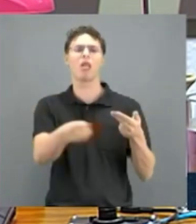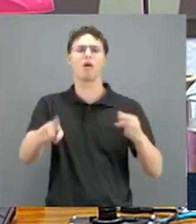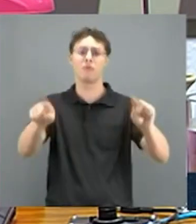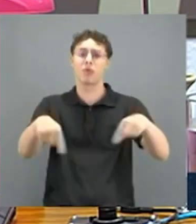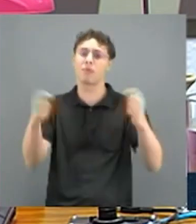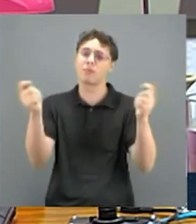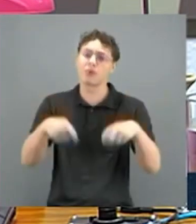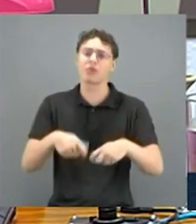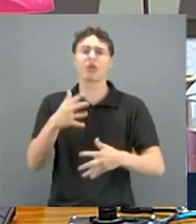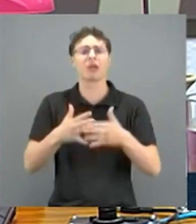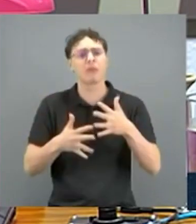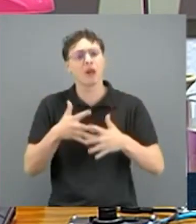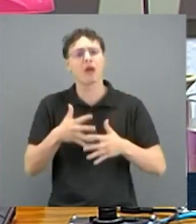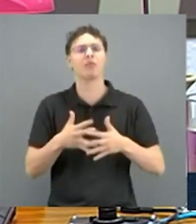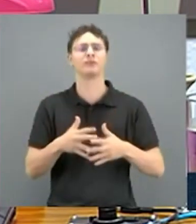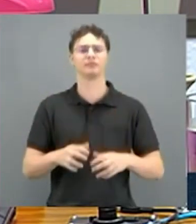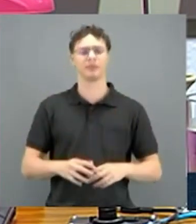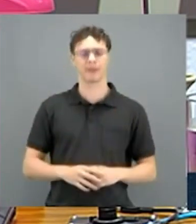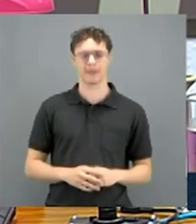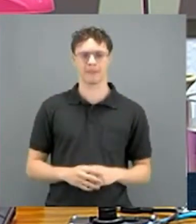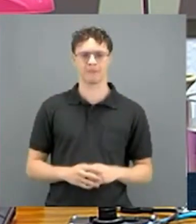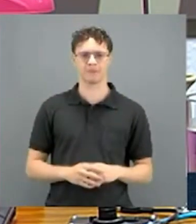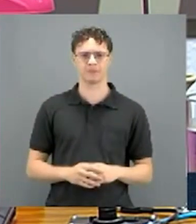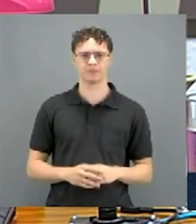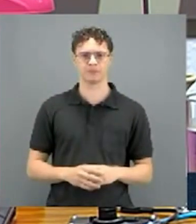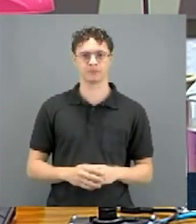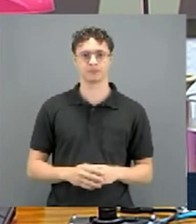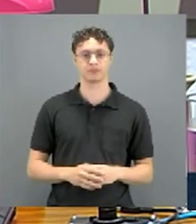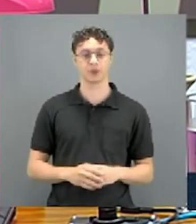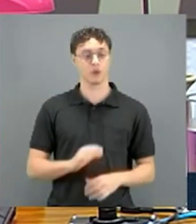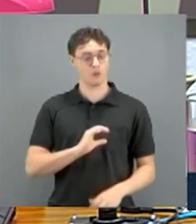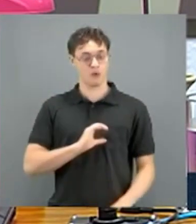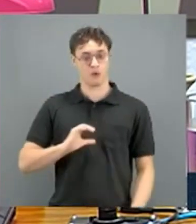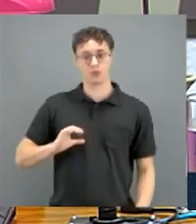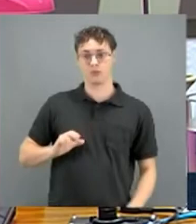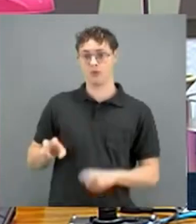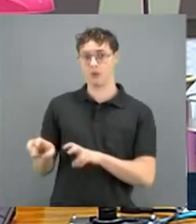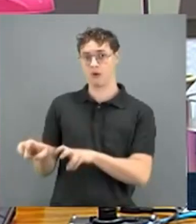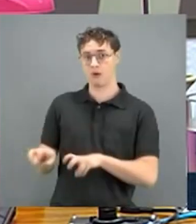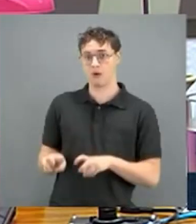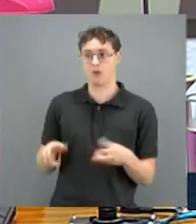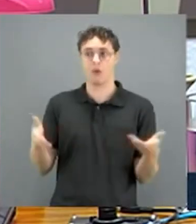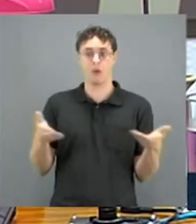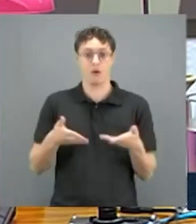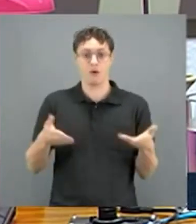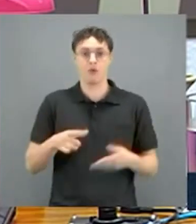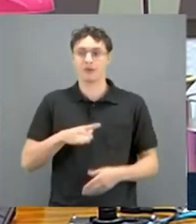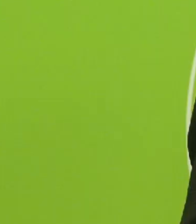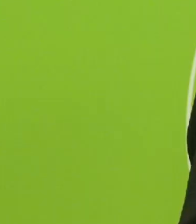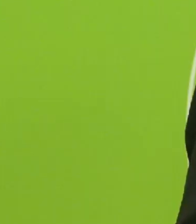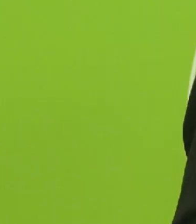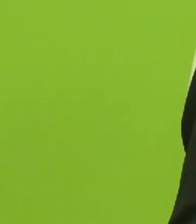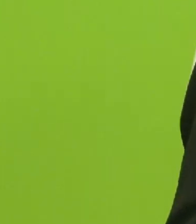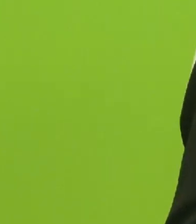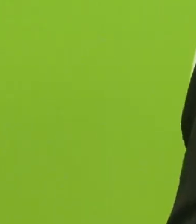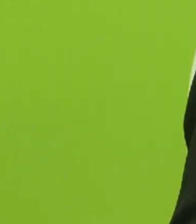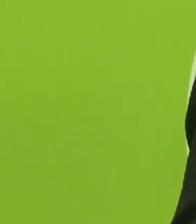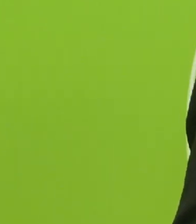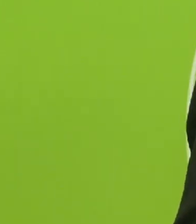da Agência Nacional de assistência técnica e extensão Rural também deverão ser ouvidos